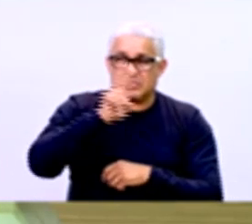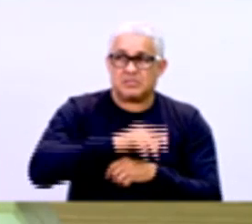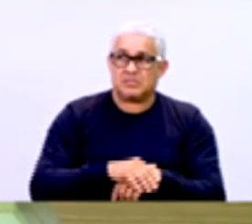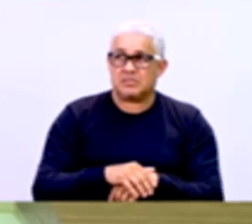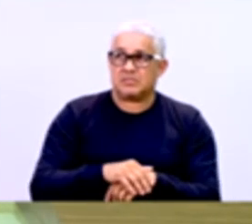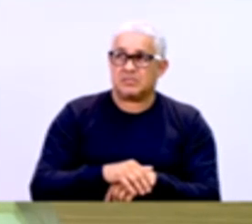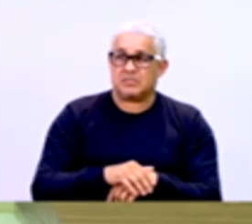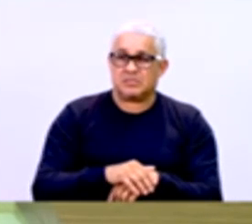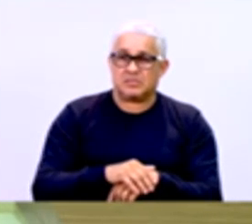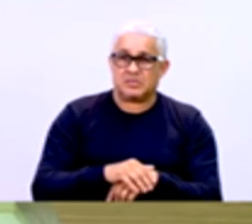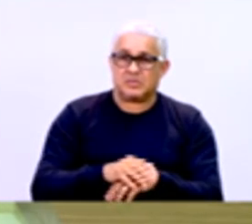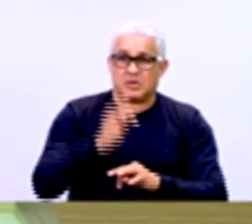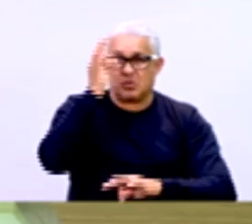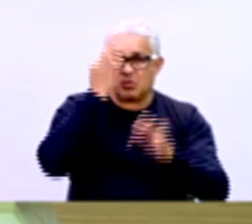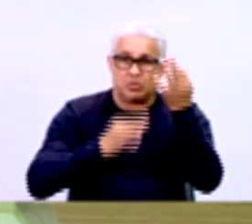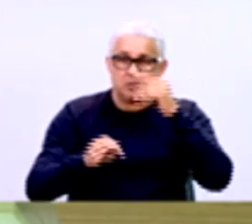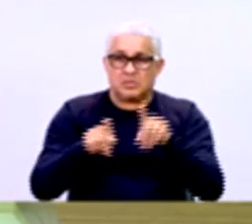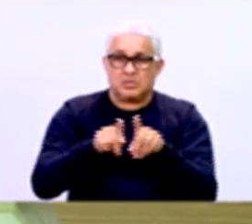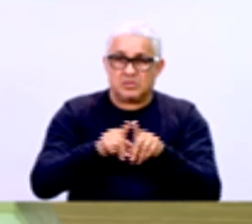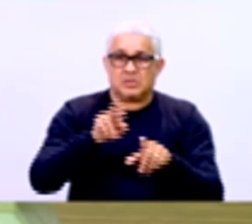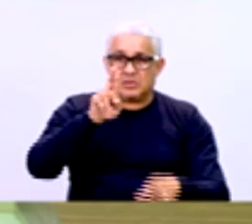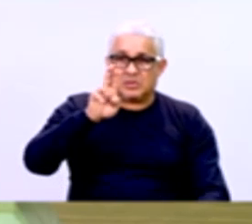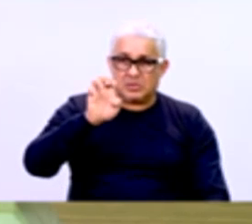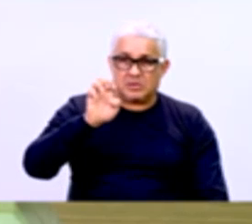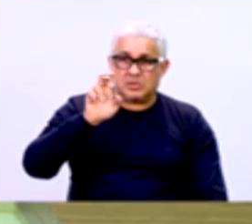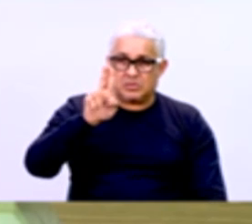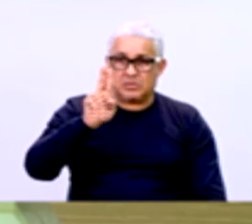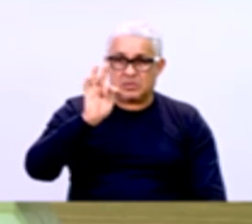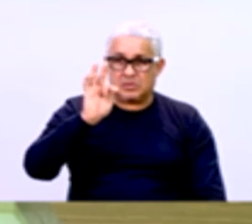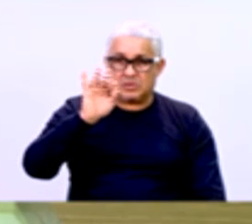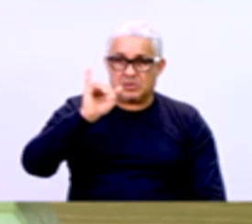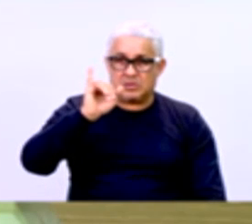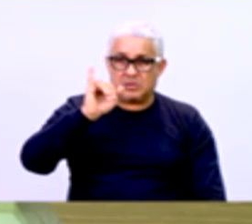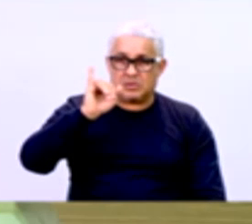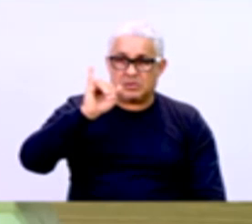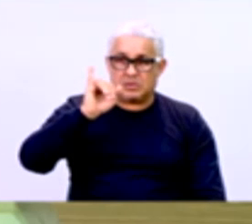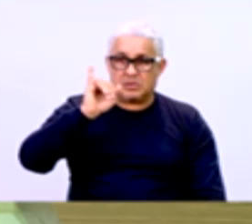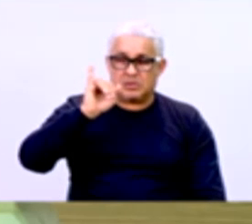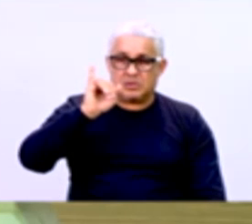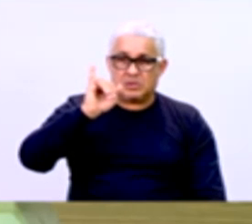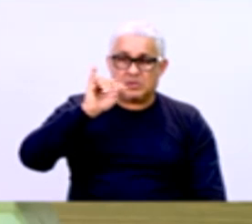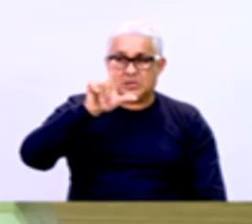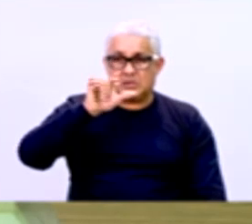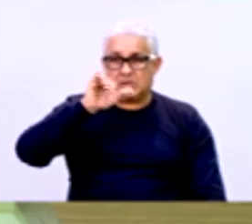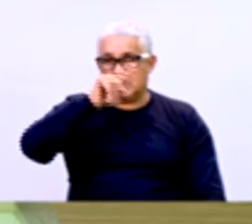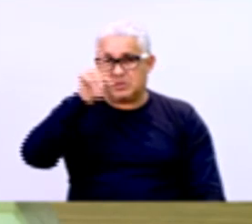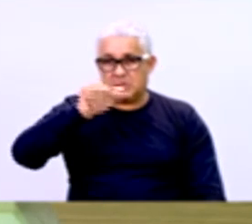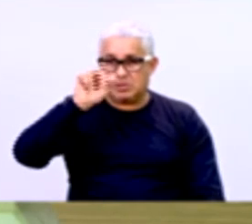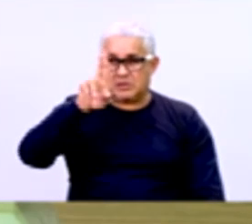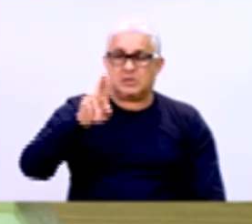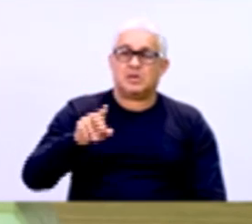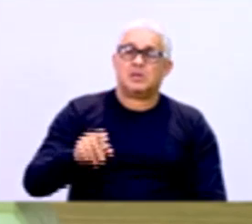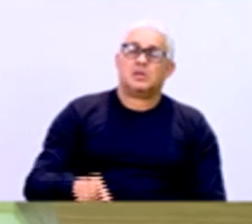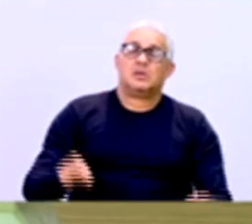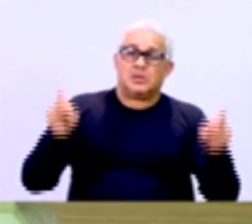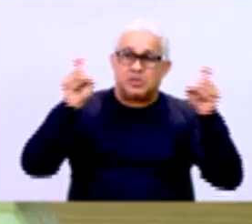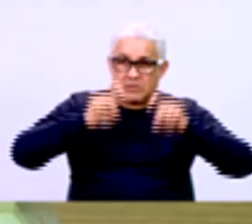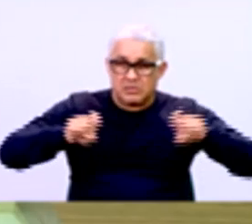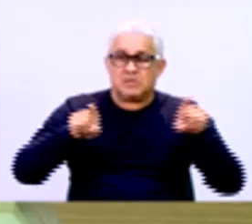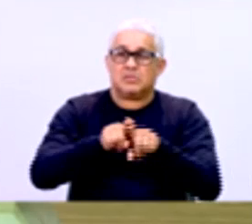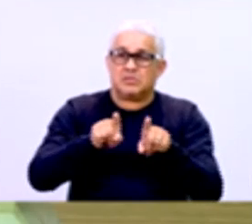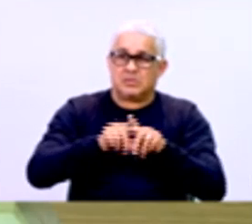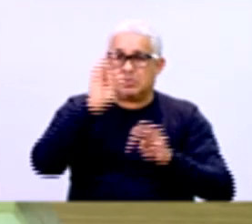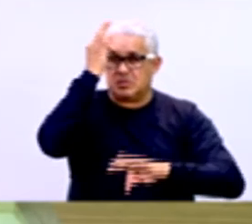está sendo enquadrado em reutilizar, ou seja, a reutilização de equipamentos eletrônicos, equipamentos